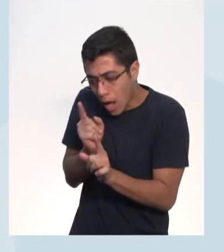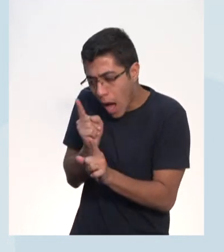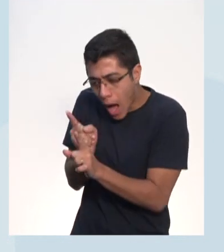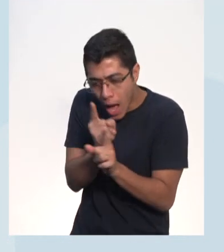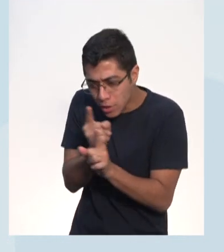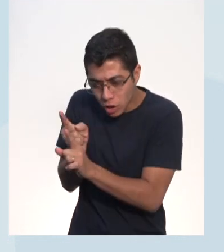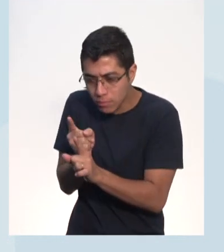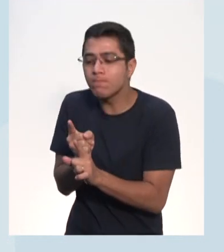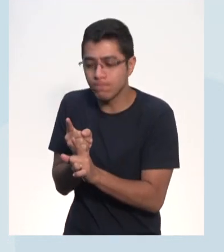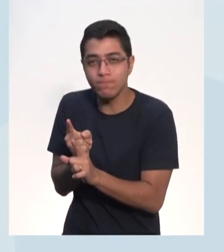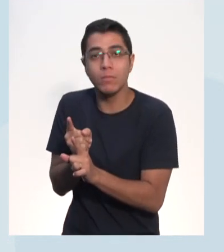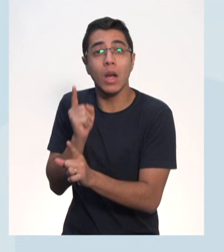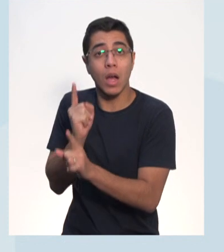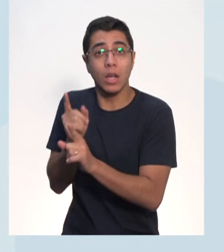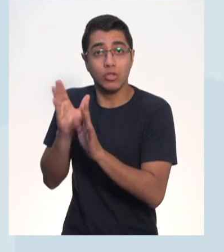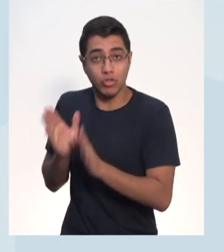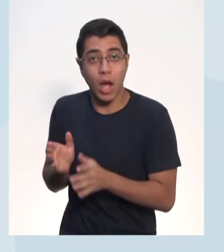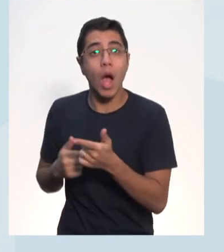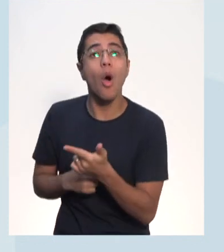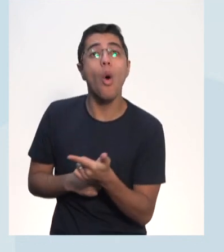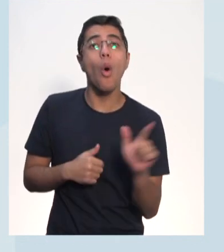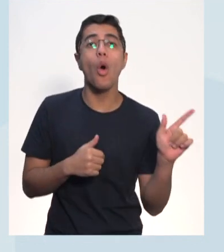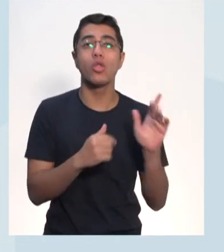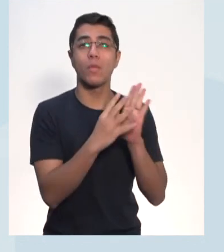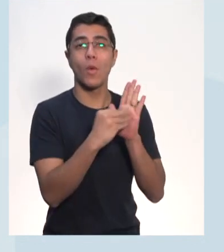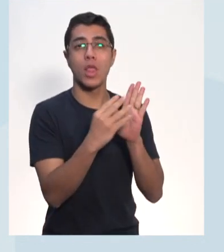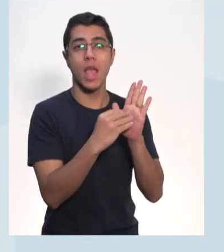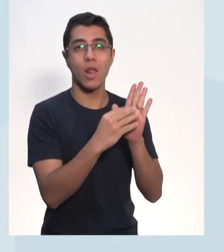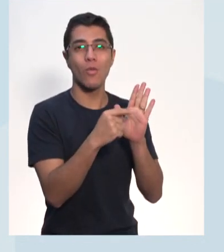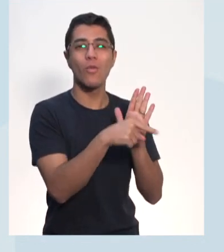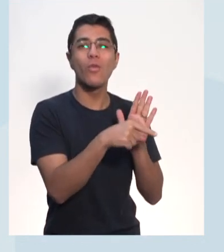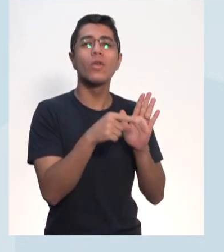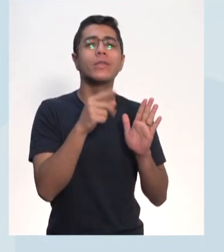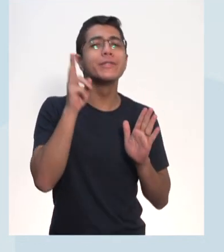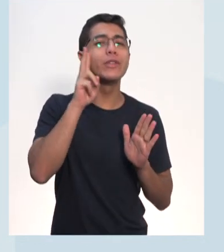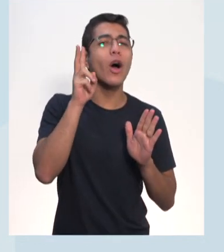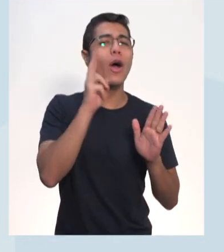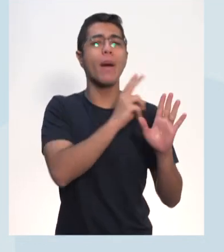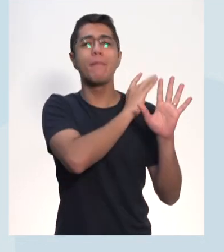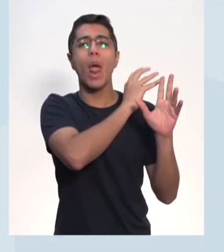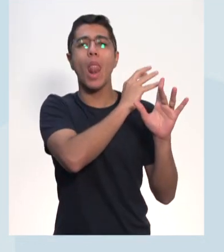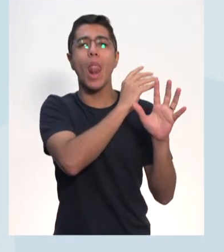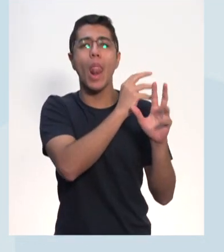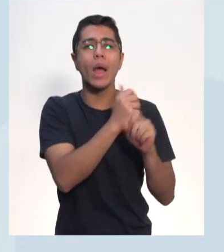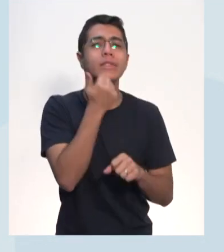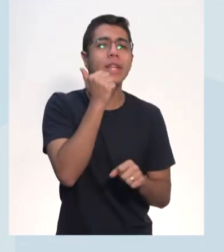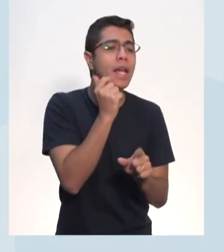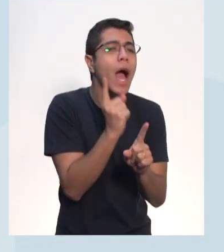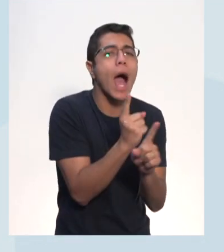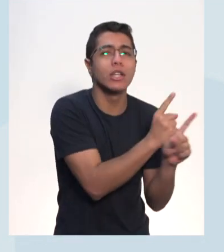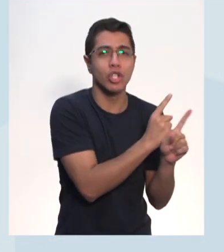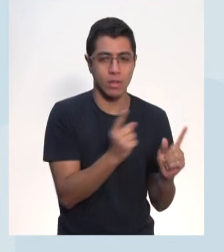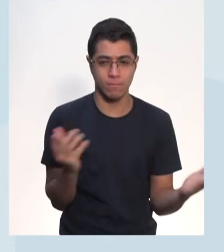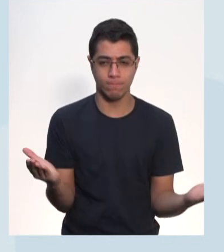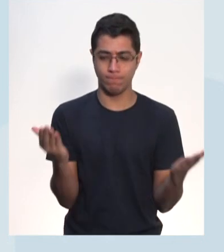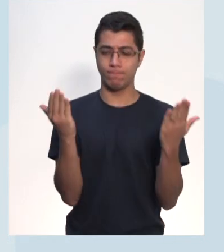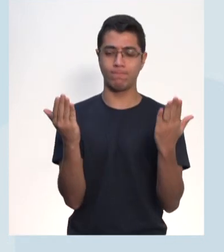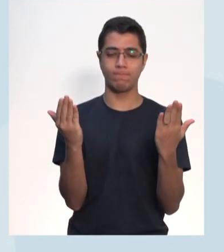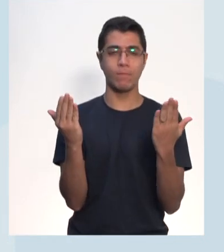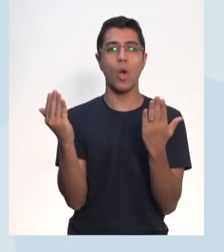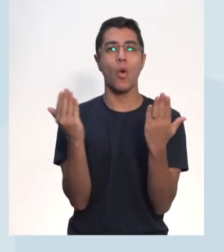modelos a outros propostos ao longo da história das descobertas científicas. Então, observem aí que é uma